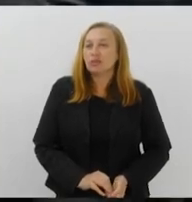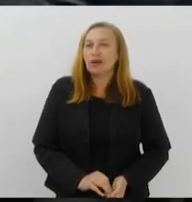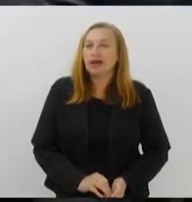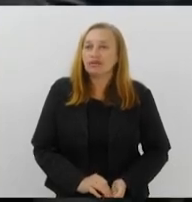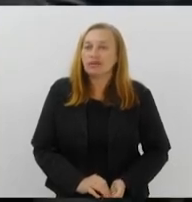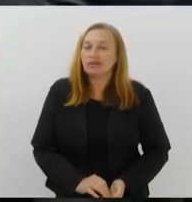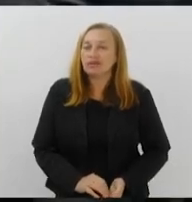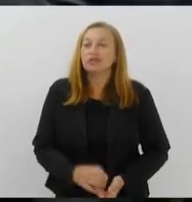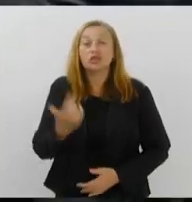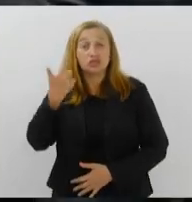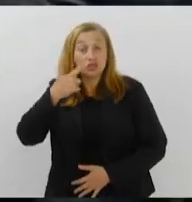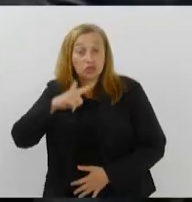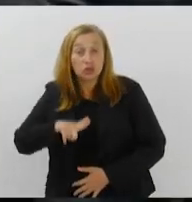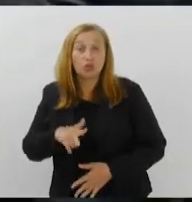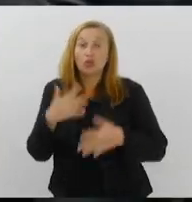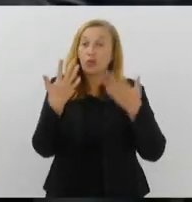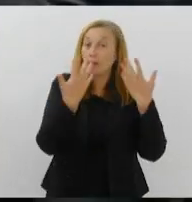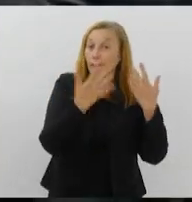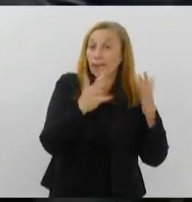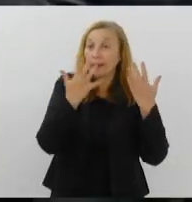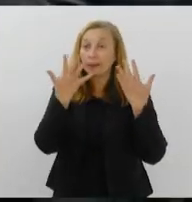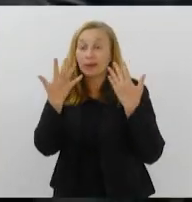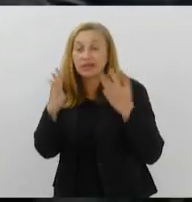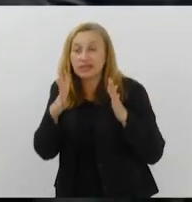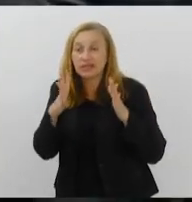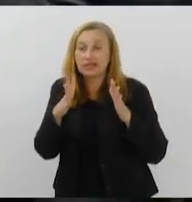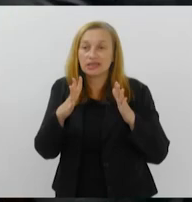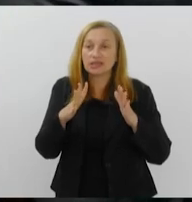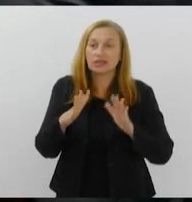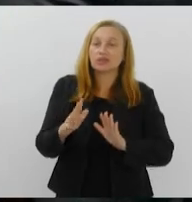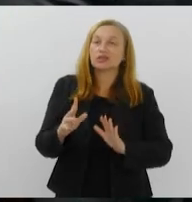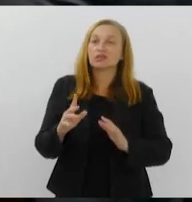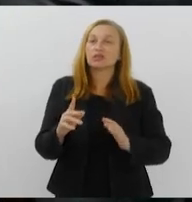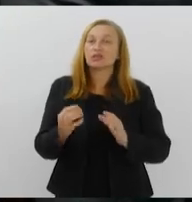Mais uma vez aqui, parabenizando os autores do projeto de lei